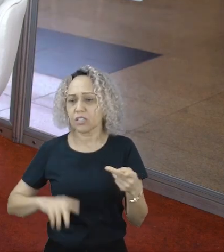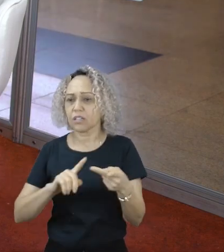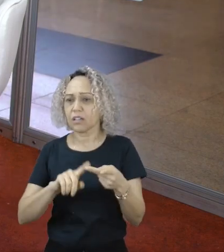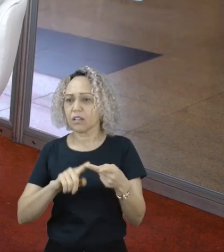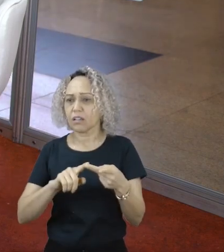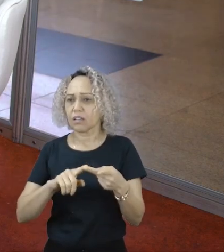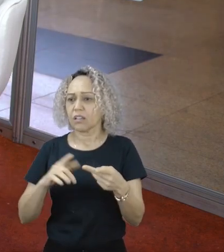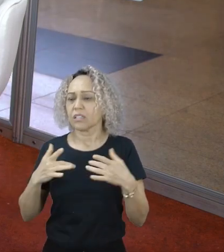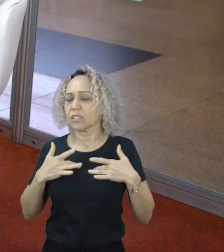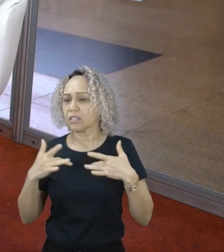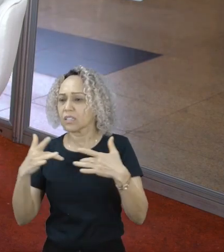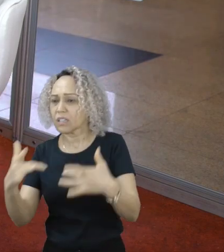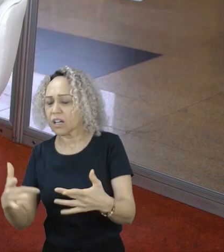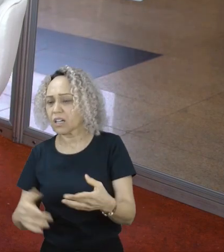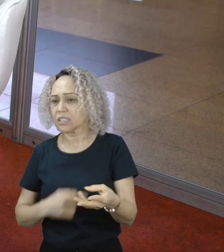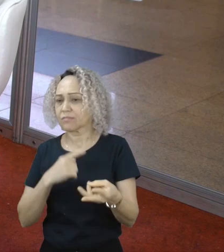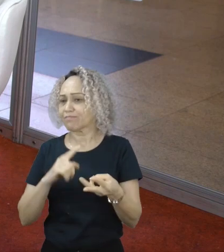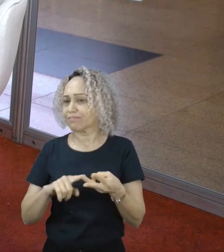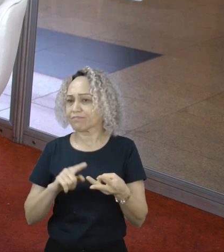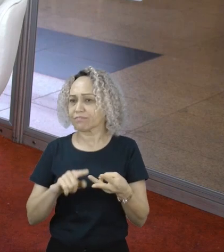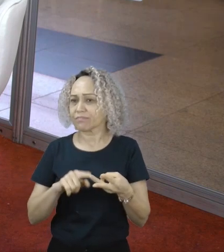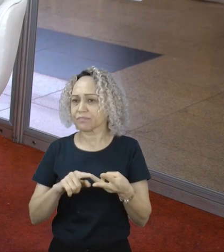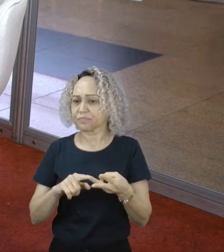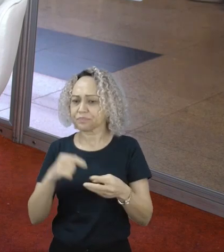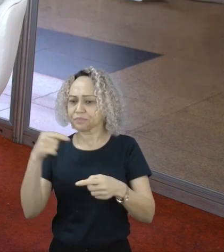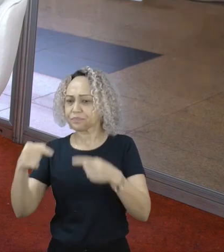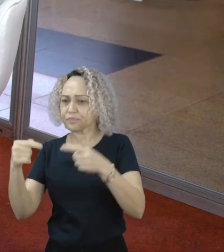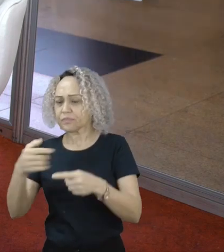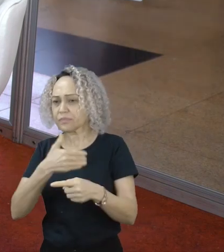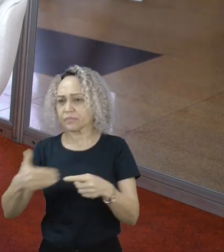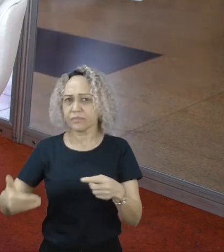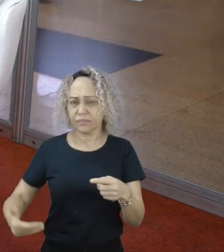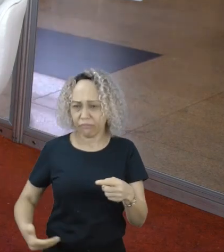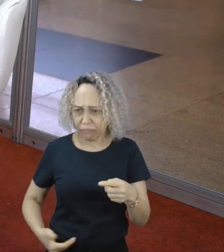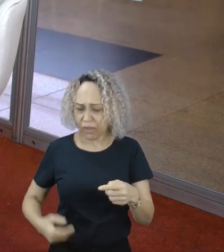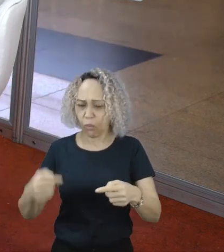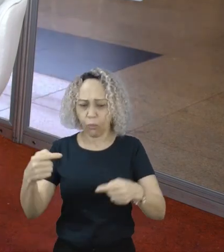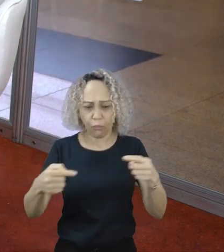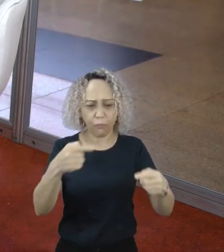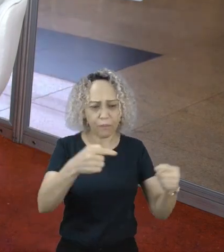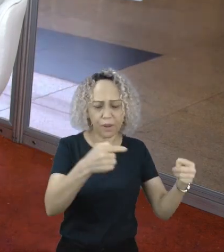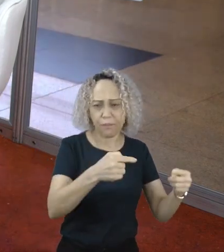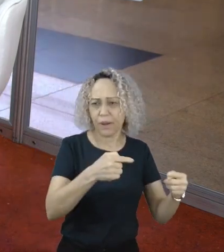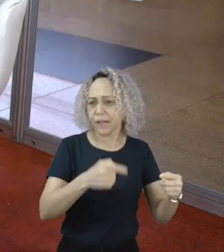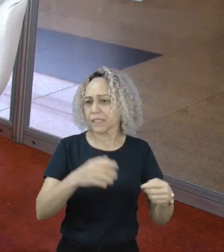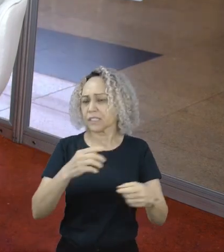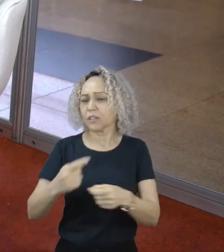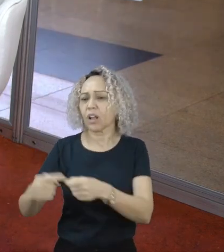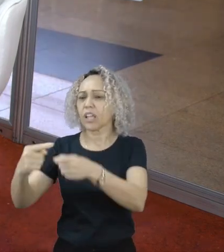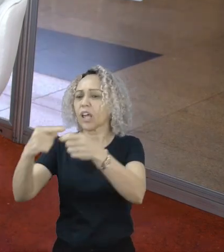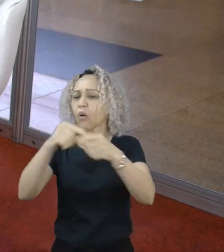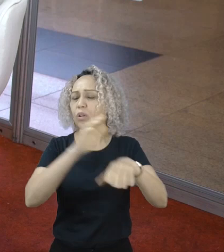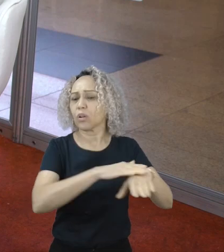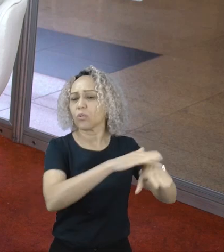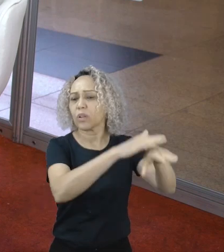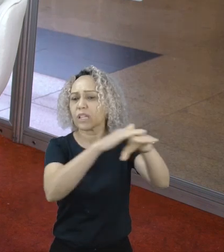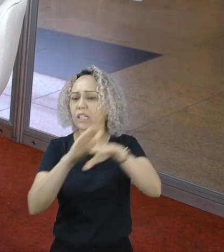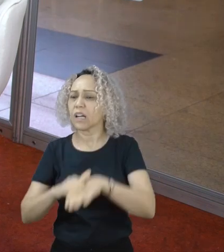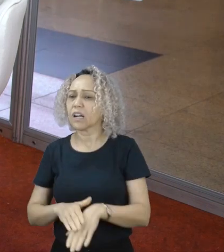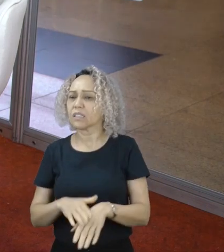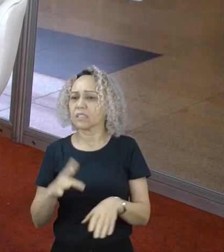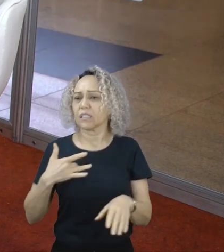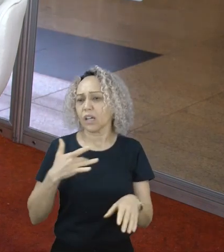da solidariedade, seja o segmento das políticas públicas em debate lá na sua respectiva cidade, da saúde, da